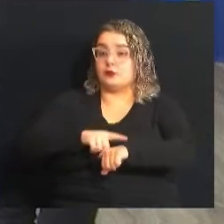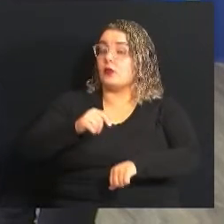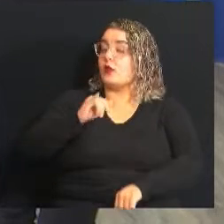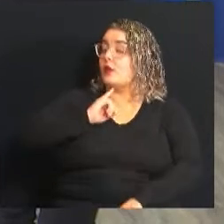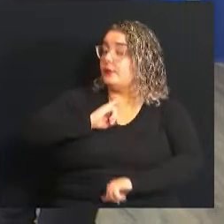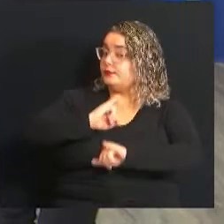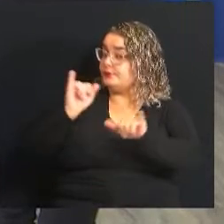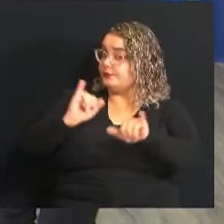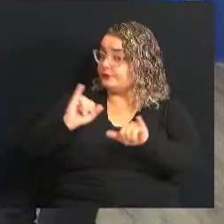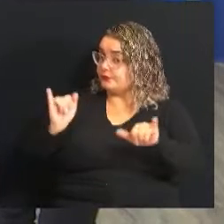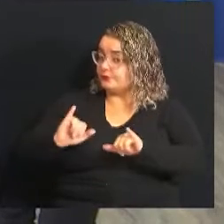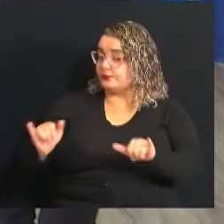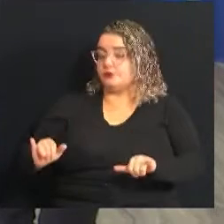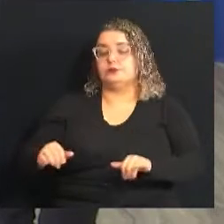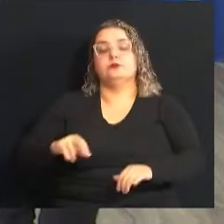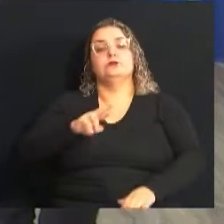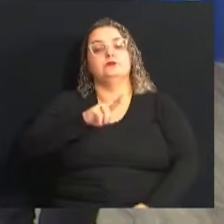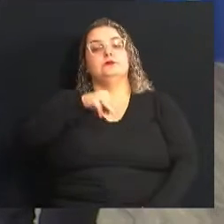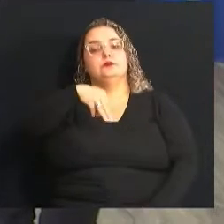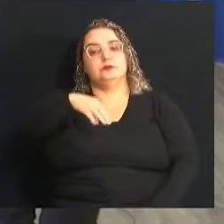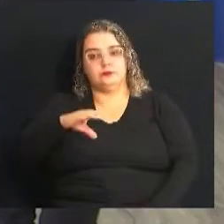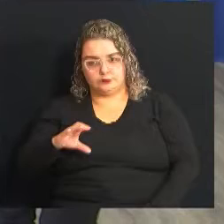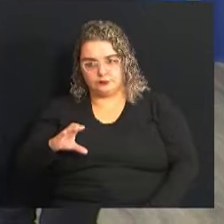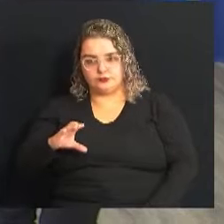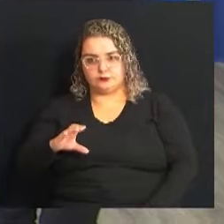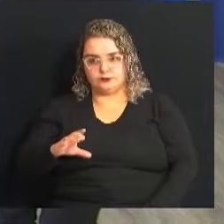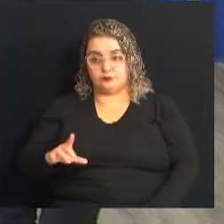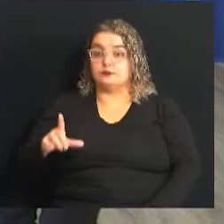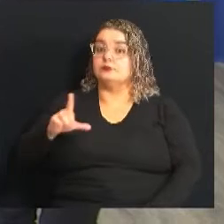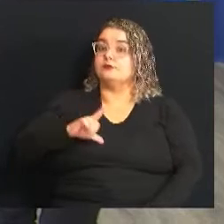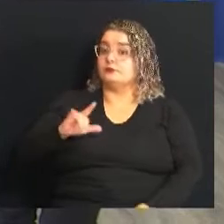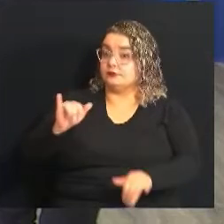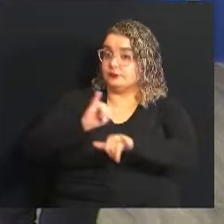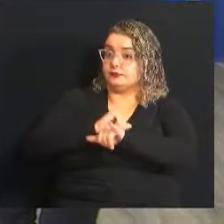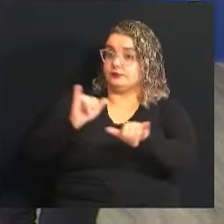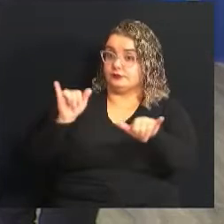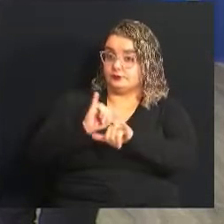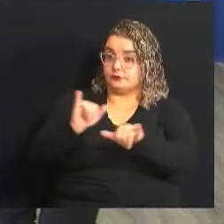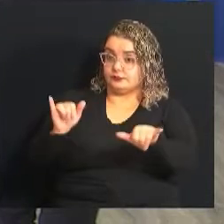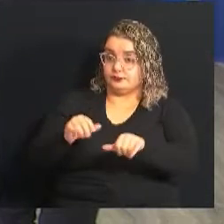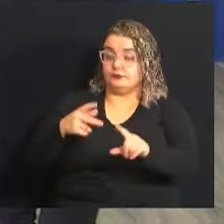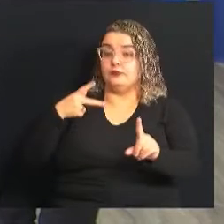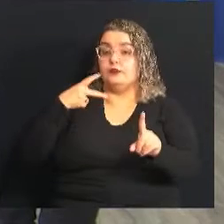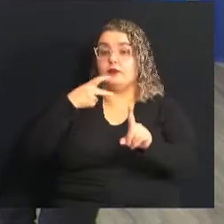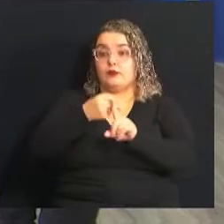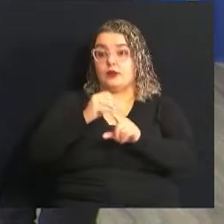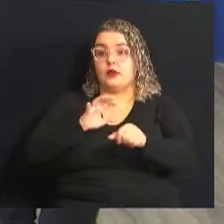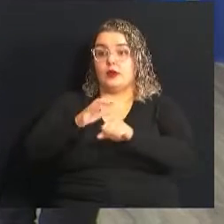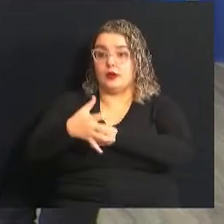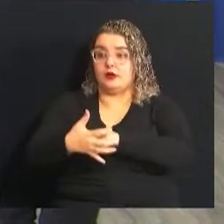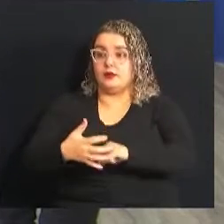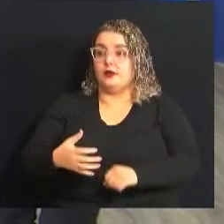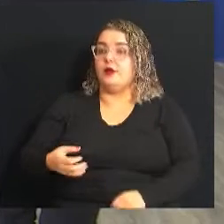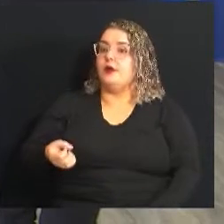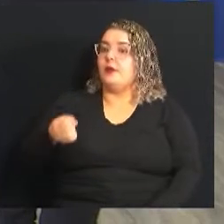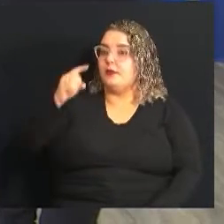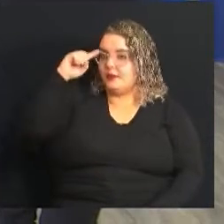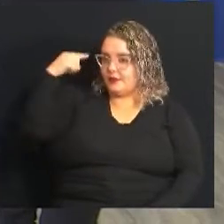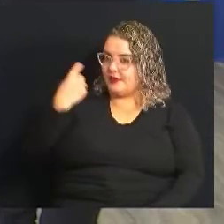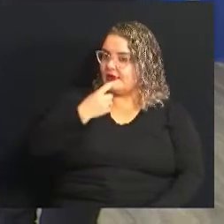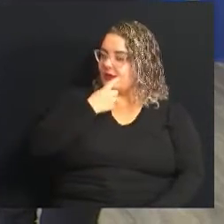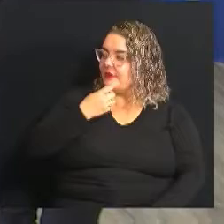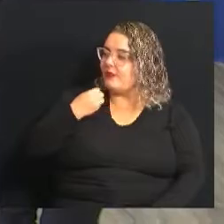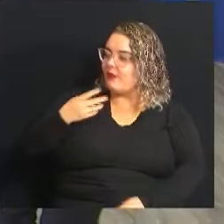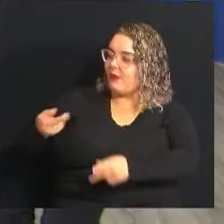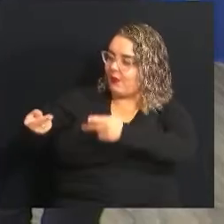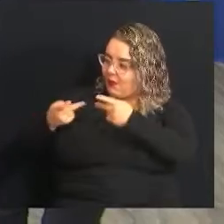as notícias da Metrópole de Campinas e tem notícia sobre vacinação de Covid-19. Então, Mina, seja bem-vinda e